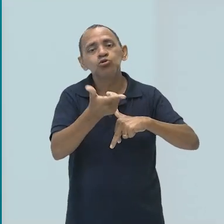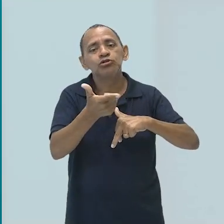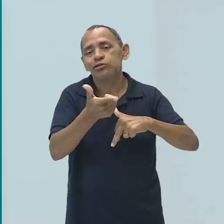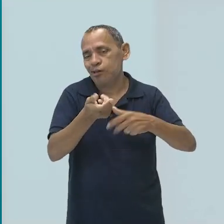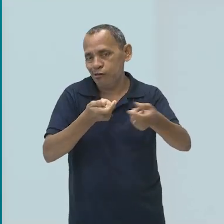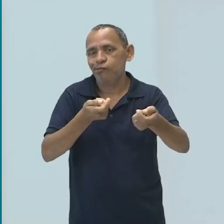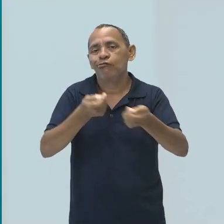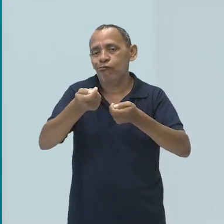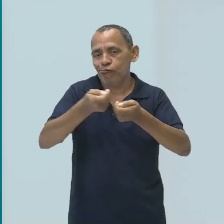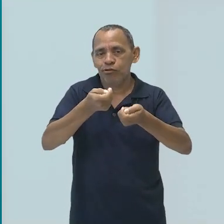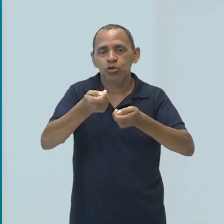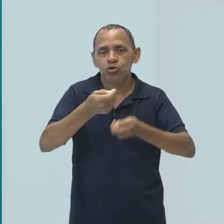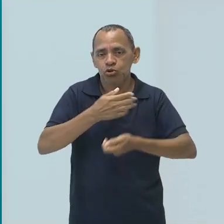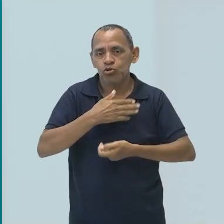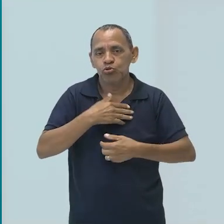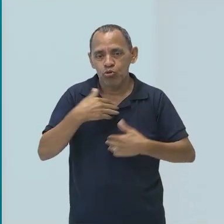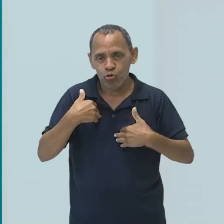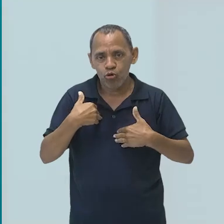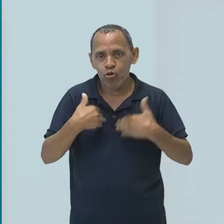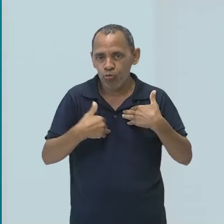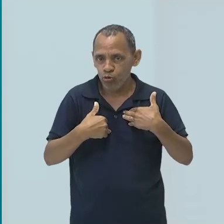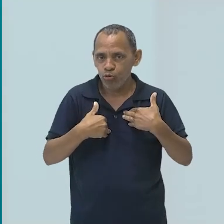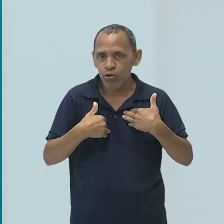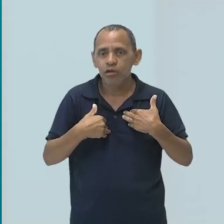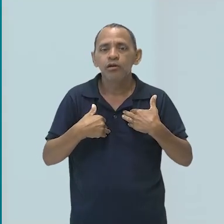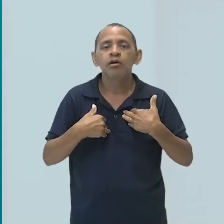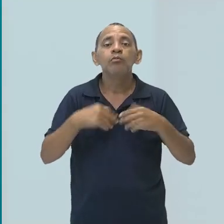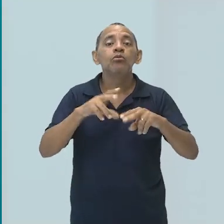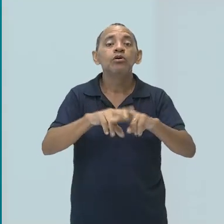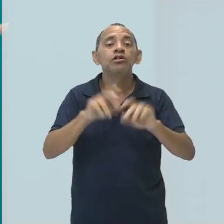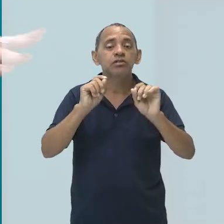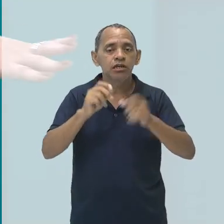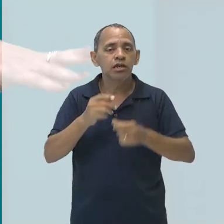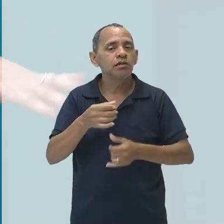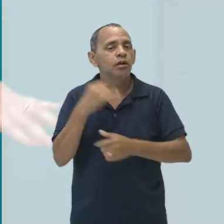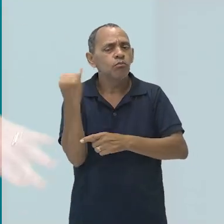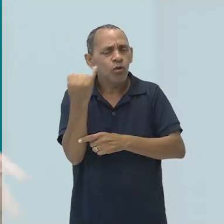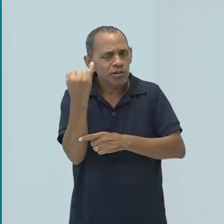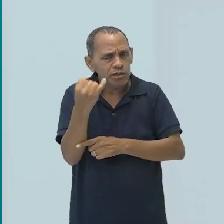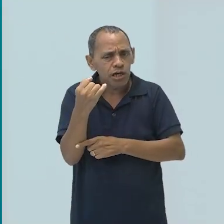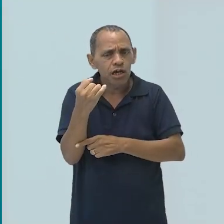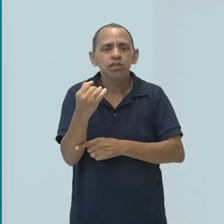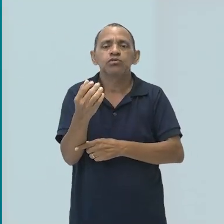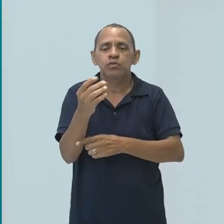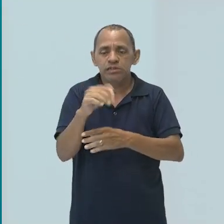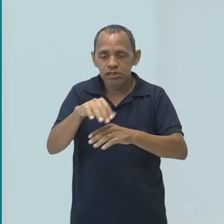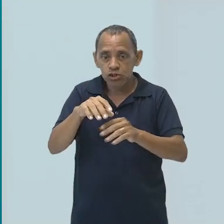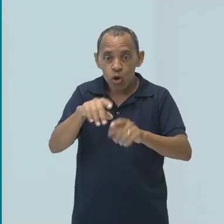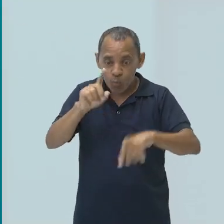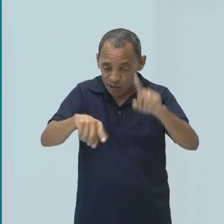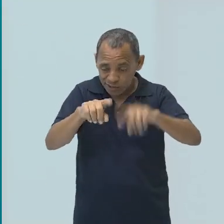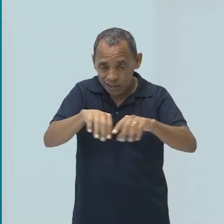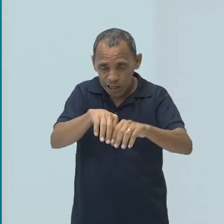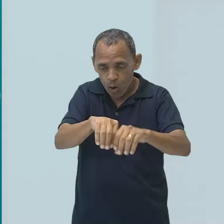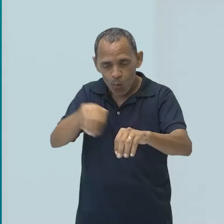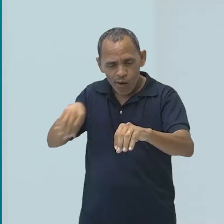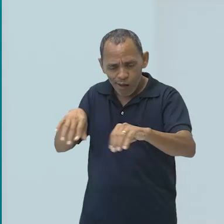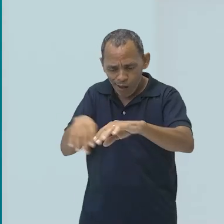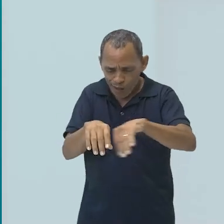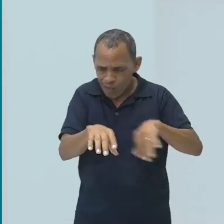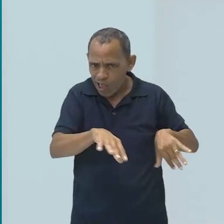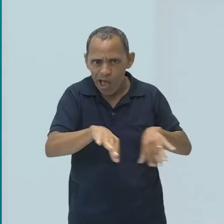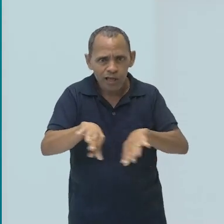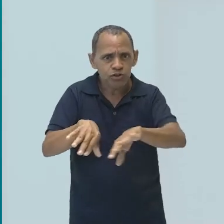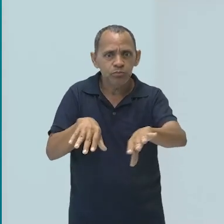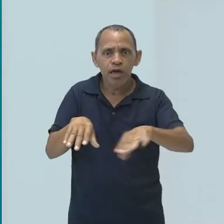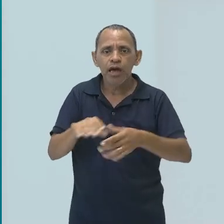seu corpo. Então, por isso é importante você retirar os objetos de perto dessa vítima, para que quando ela estiver ali